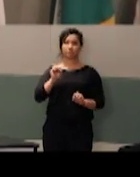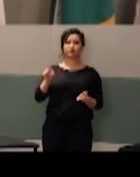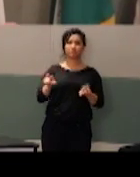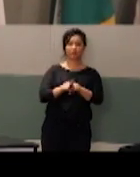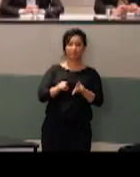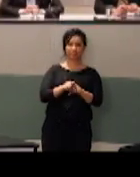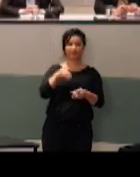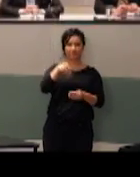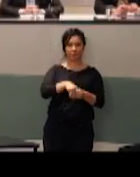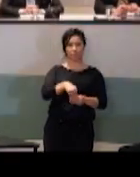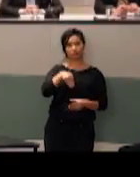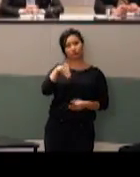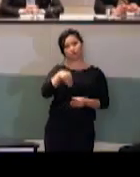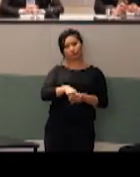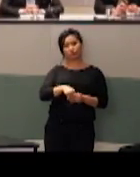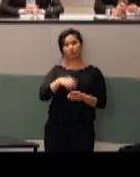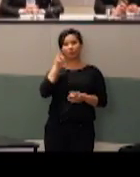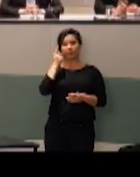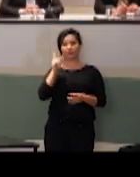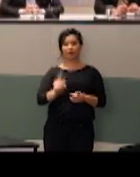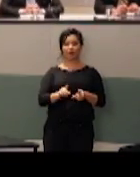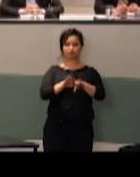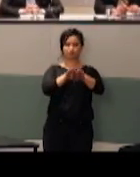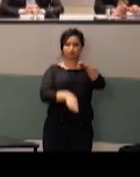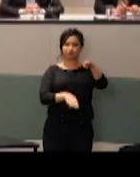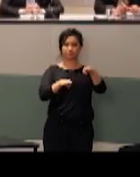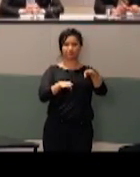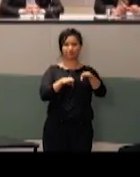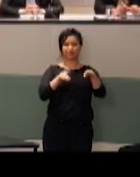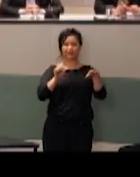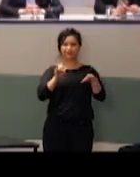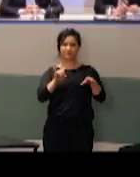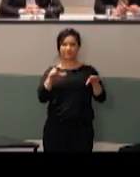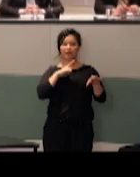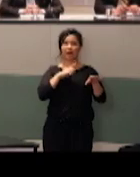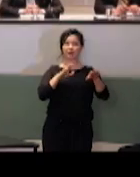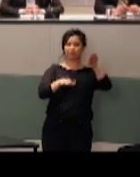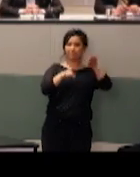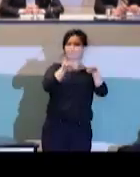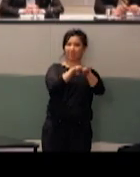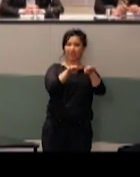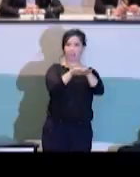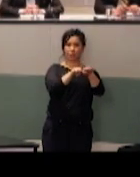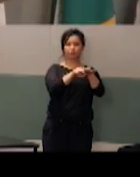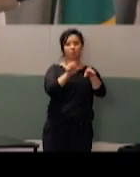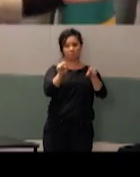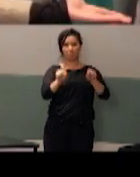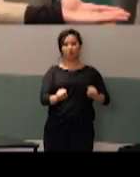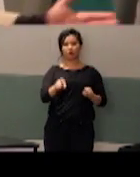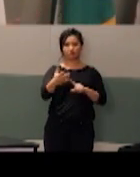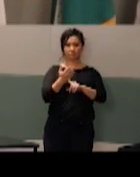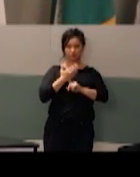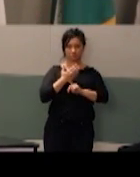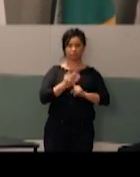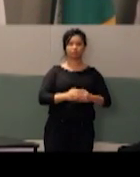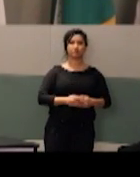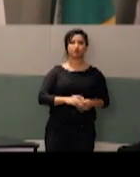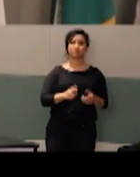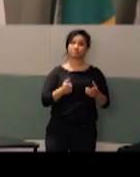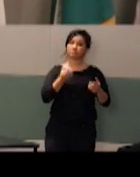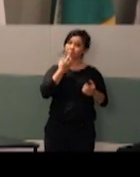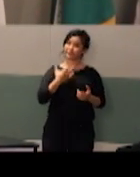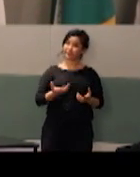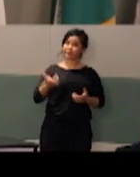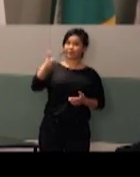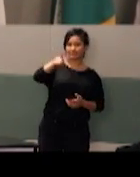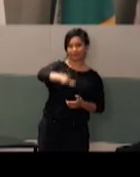Minerva, se for preciso. Bom, mais uma vez, eu chamo vocês a participarem desse